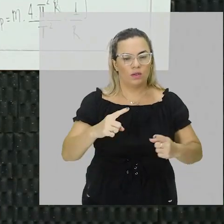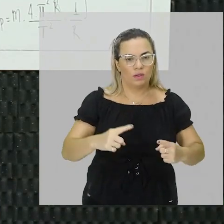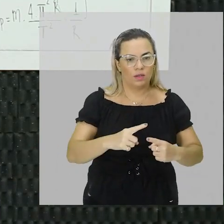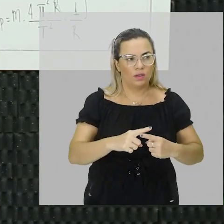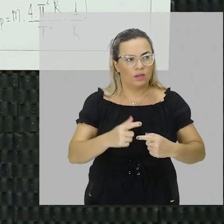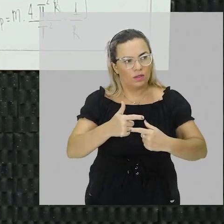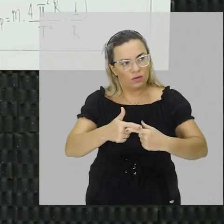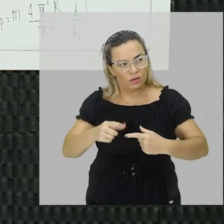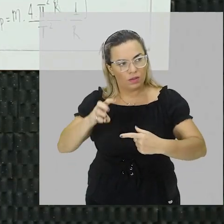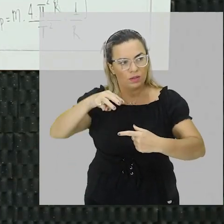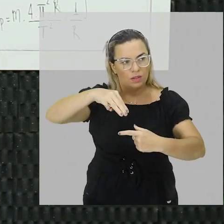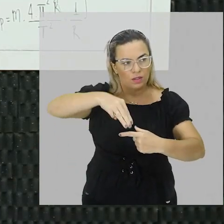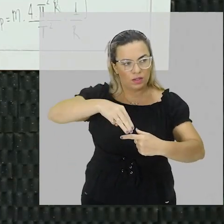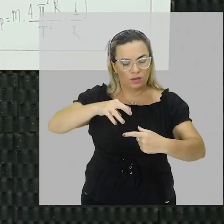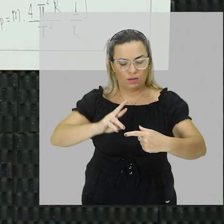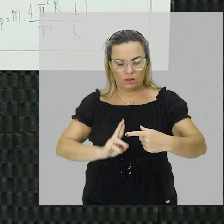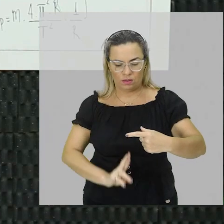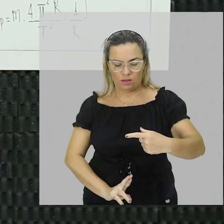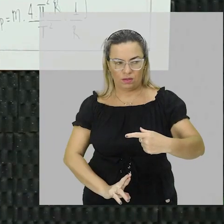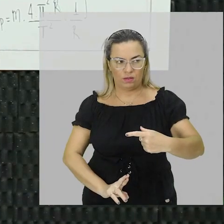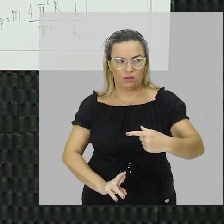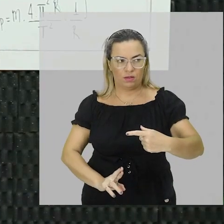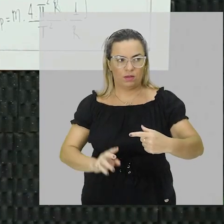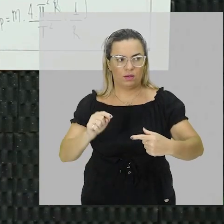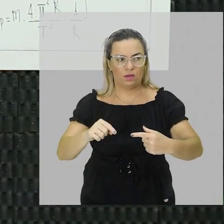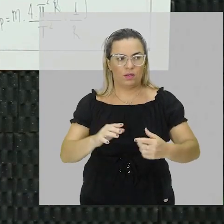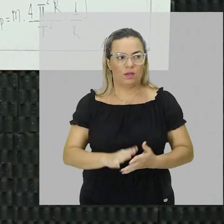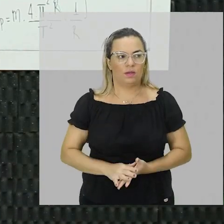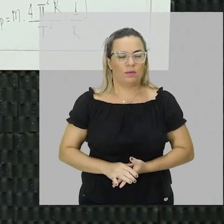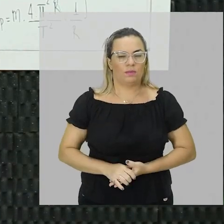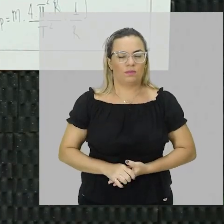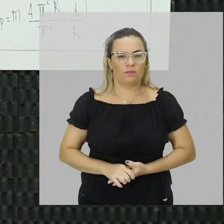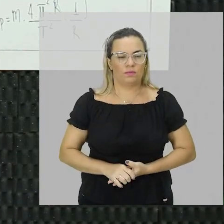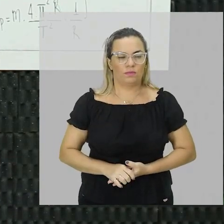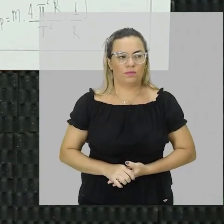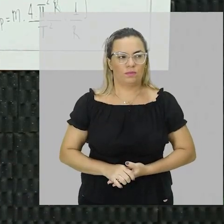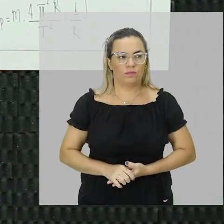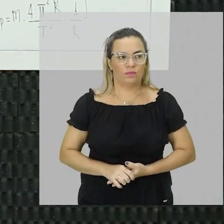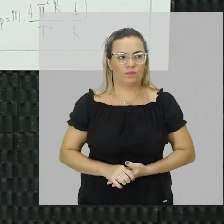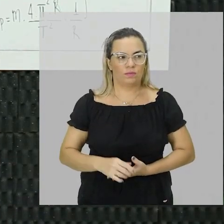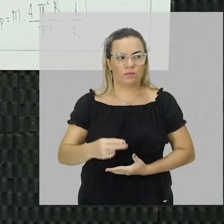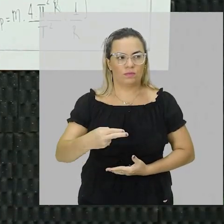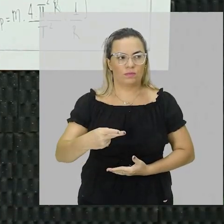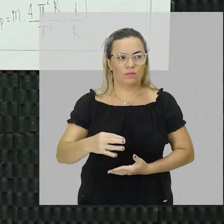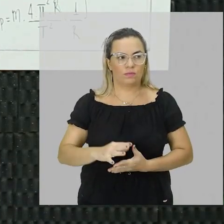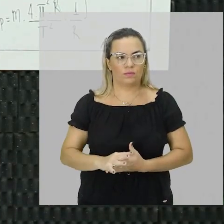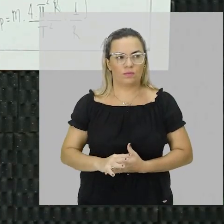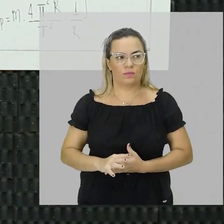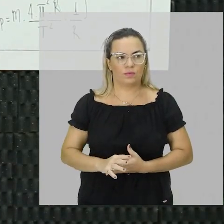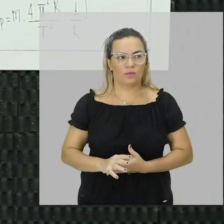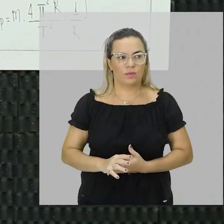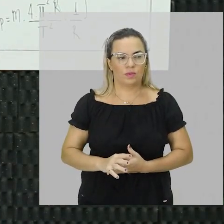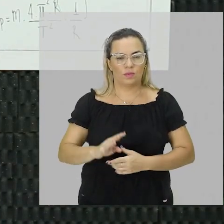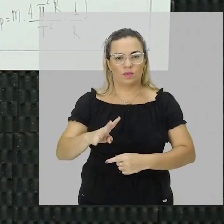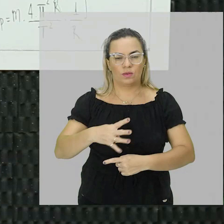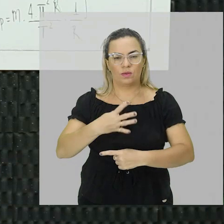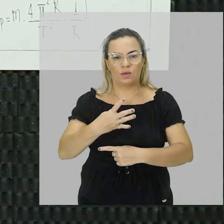quadrado, vai ser igual a 4 π ao quadrado, R,